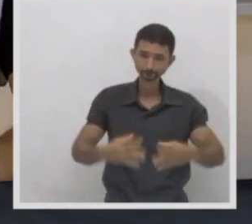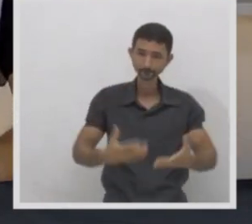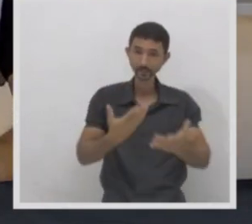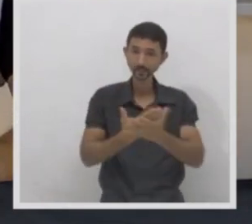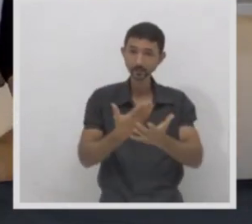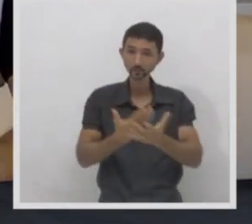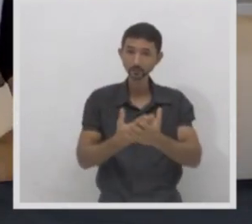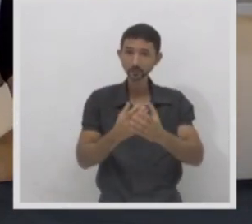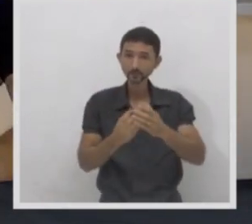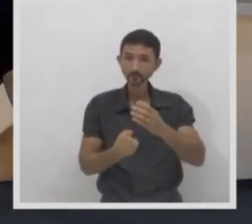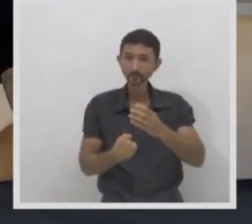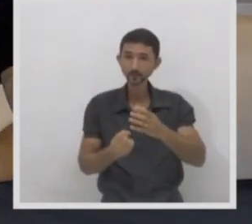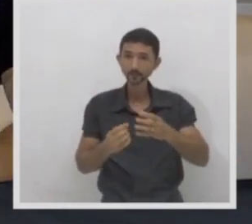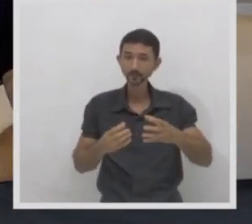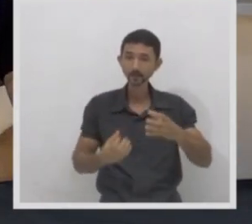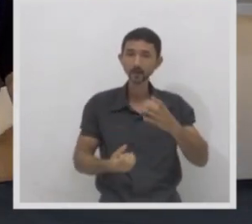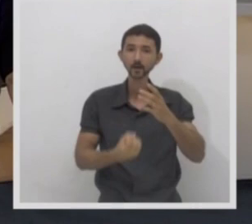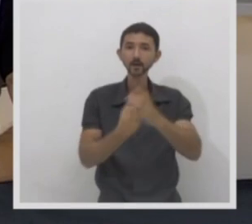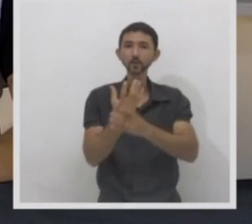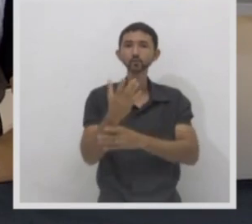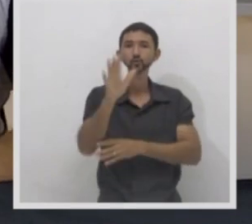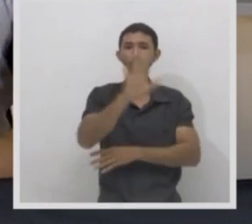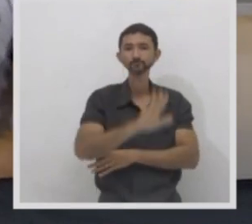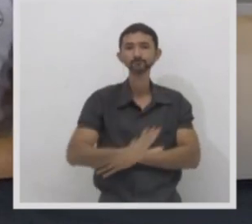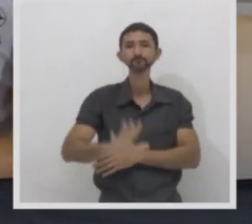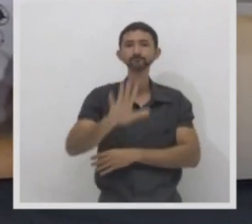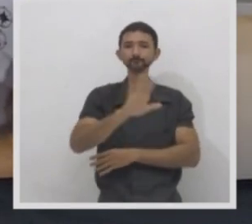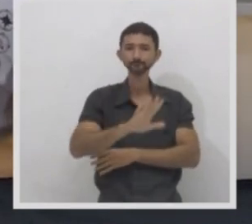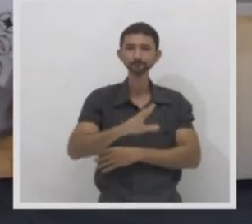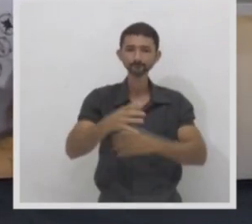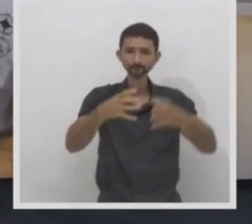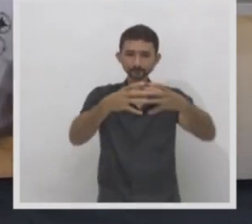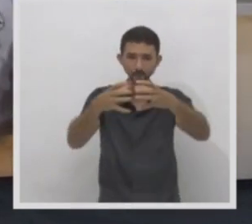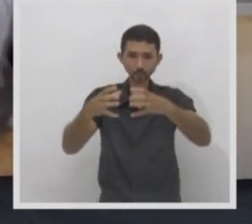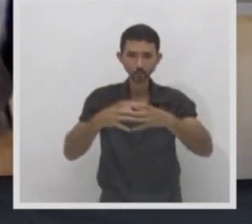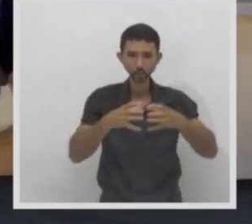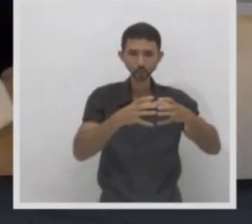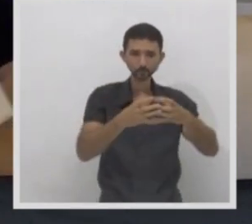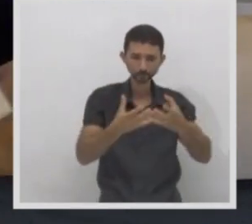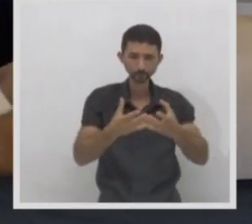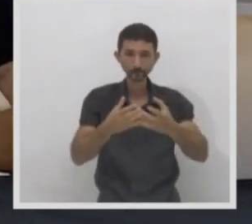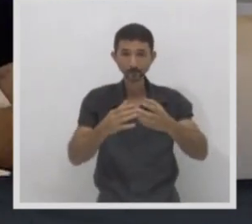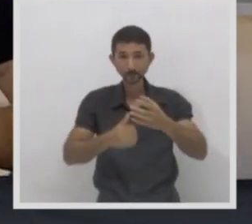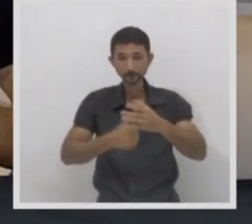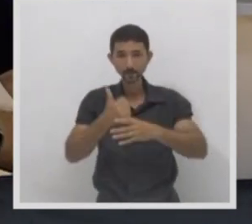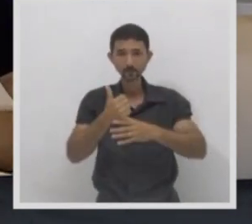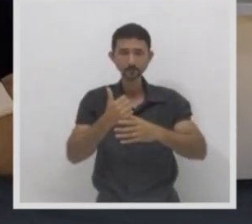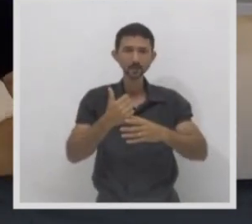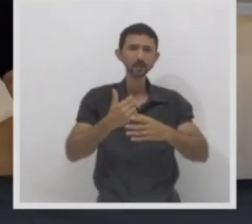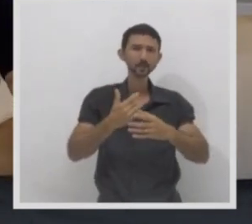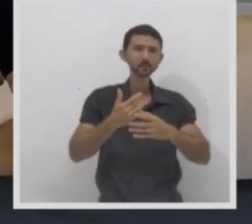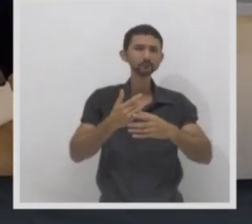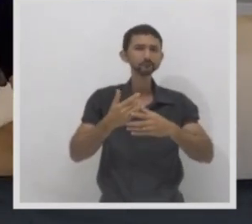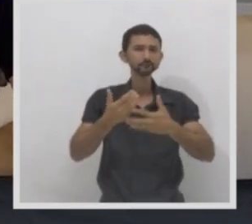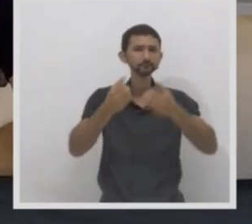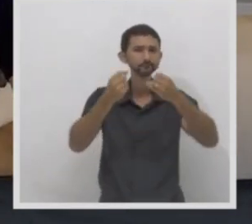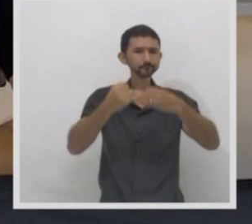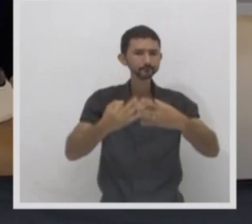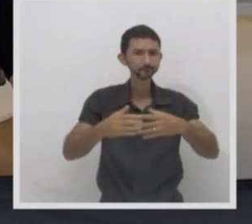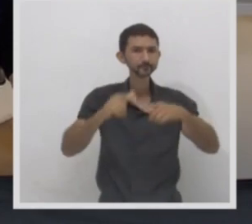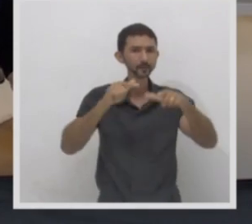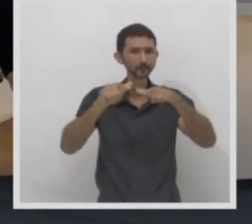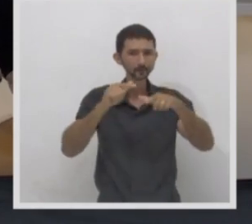a formação desse território. Tá? E o primeiro ponto a trabalharmos com você,